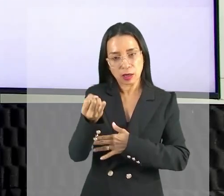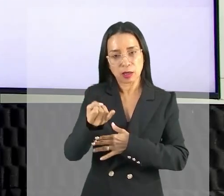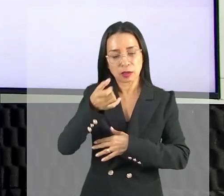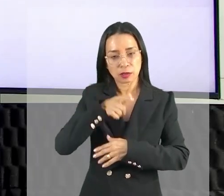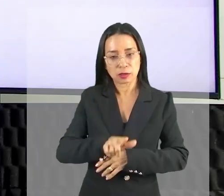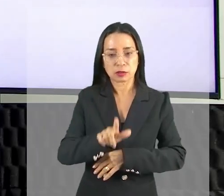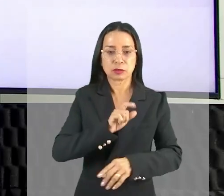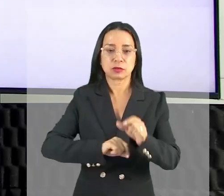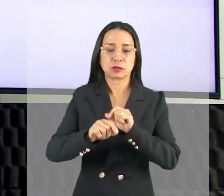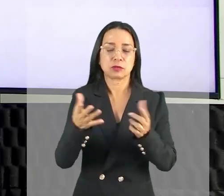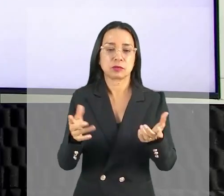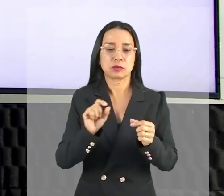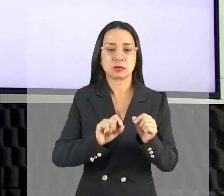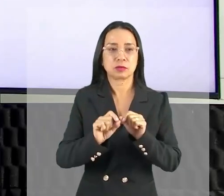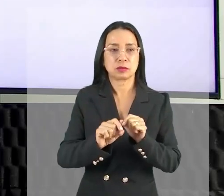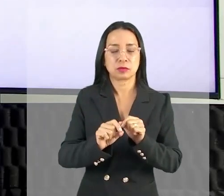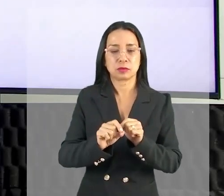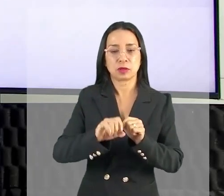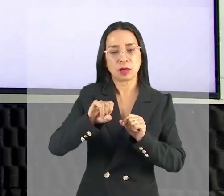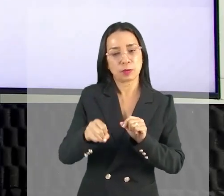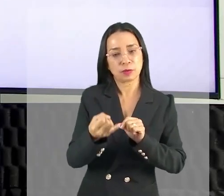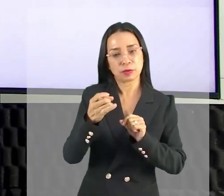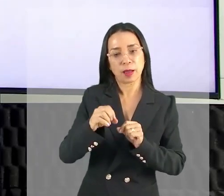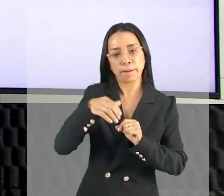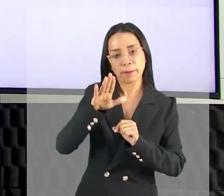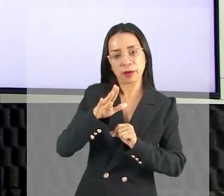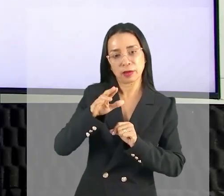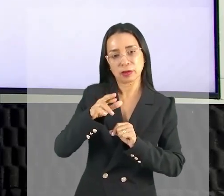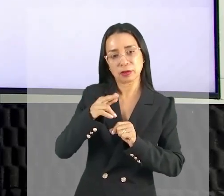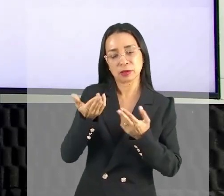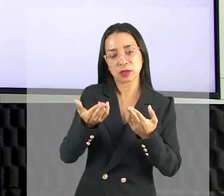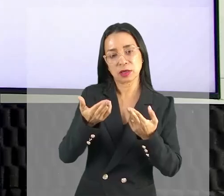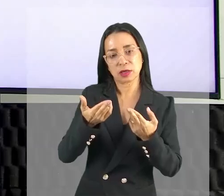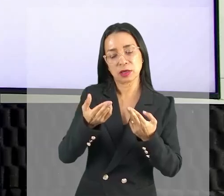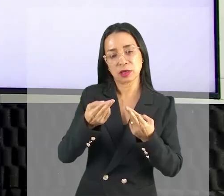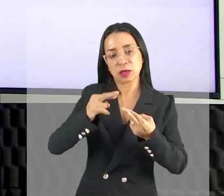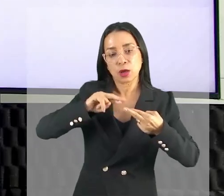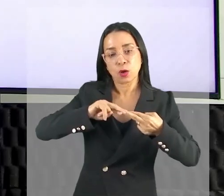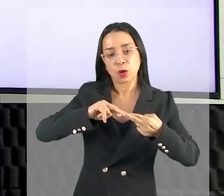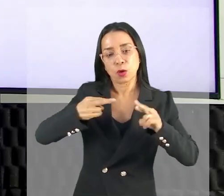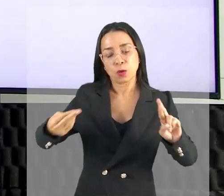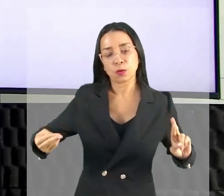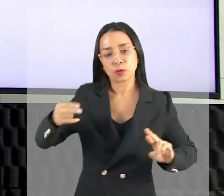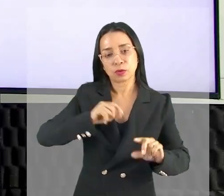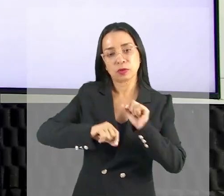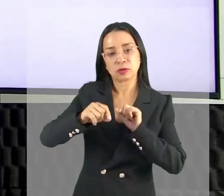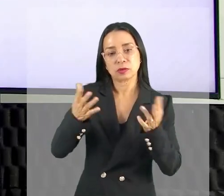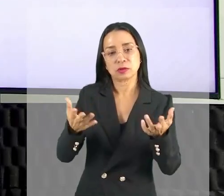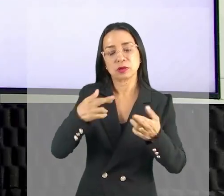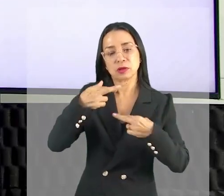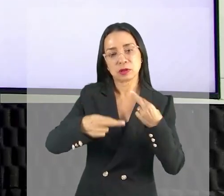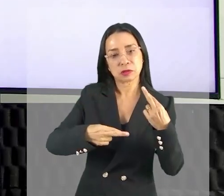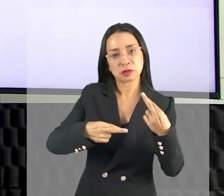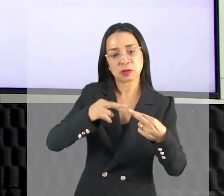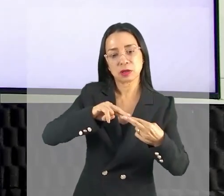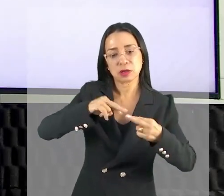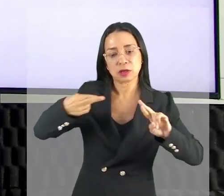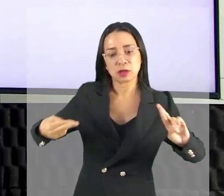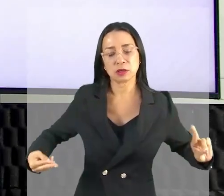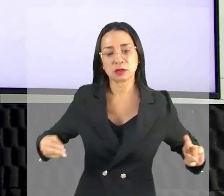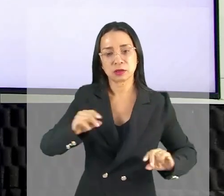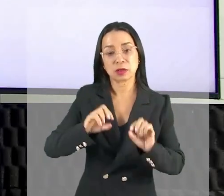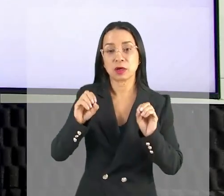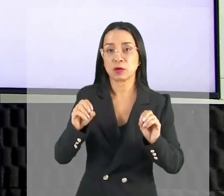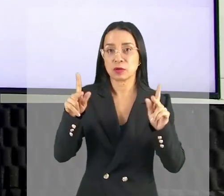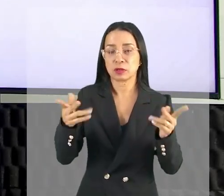ele fala de diminuir é reduzir, aproveitar ao máximo, reutilizar, e reaproveitar é fazer a reciclagem do material,